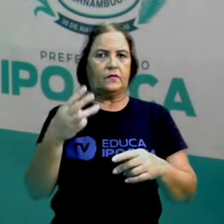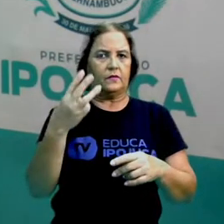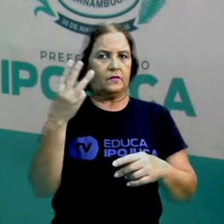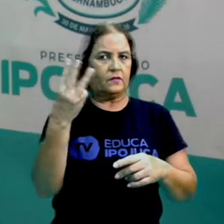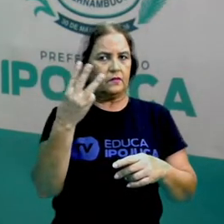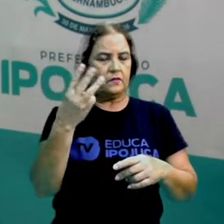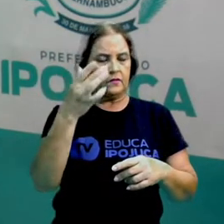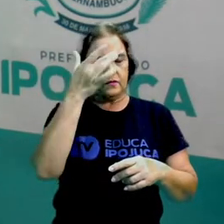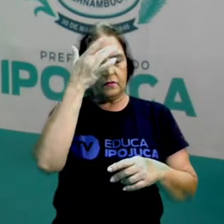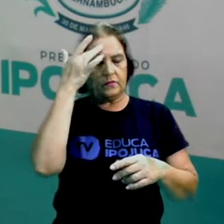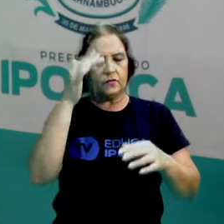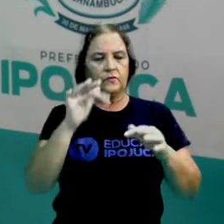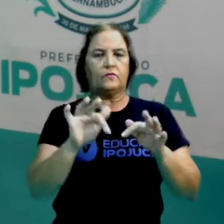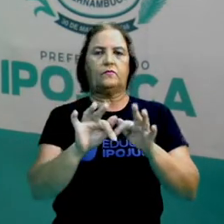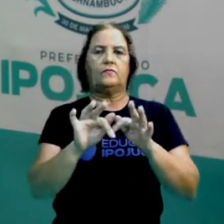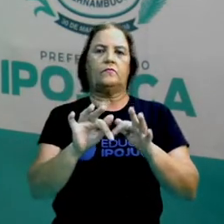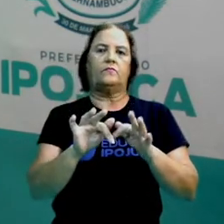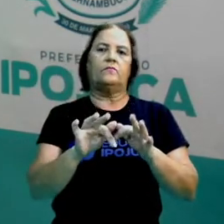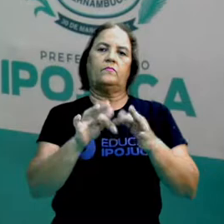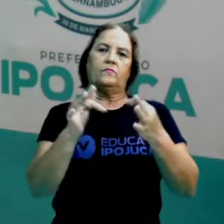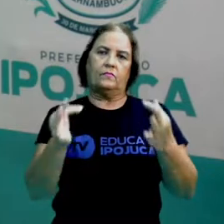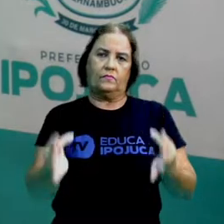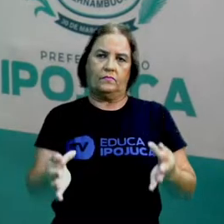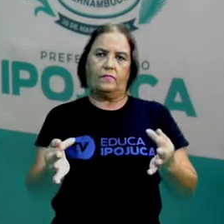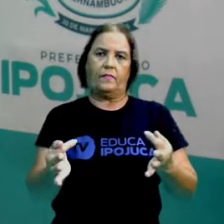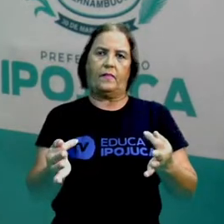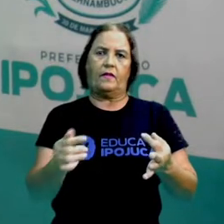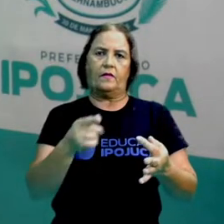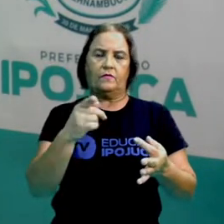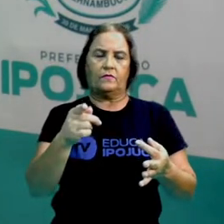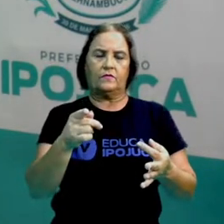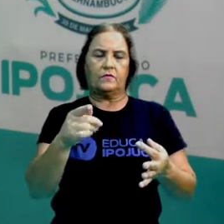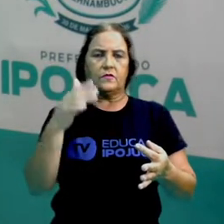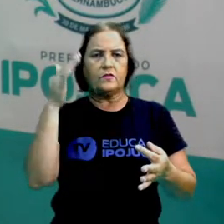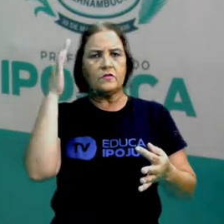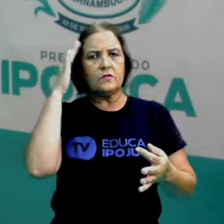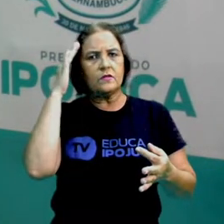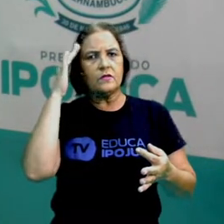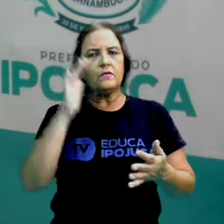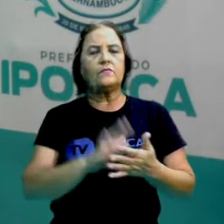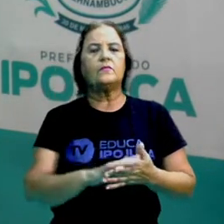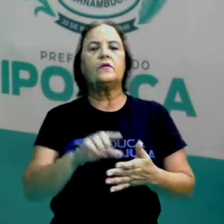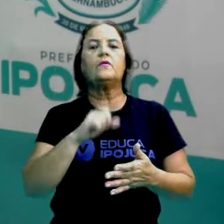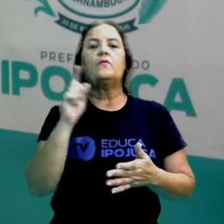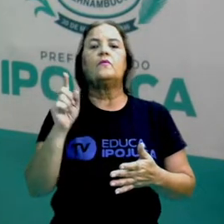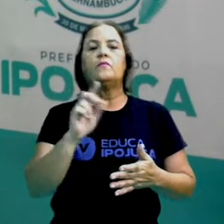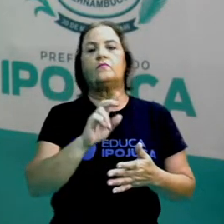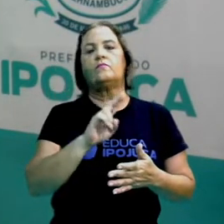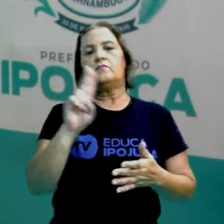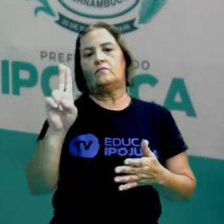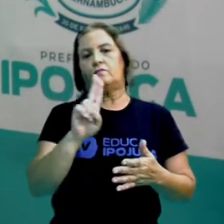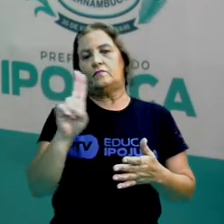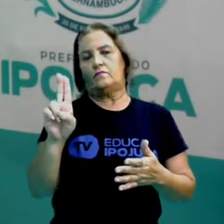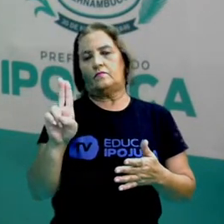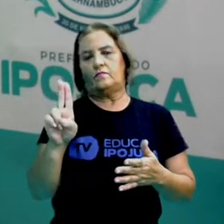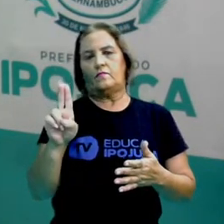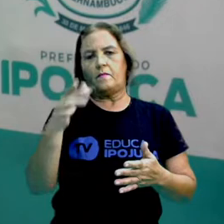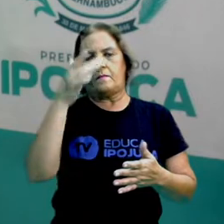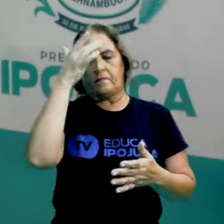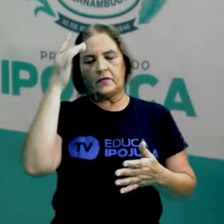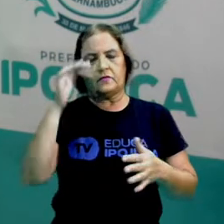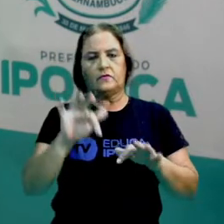pessoa do singular com certeza vocês devem lembrar quem são essas três pessoas do